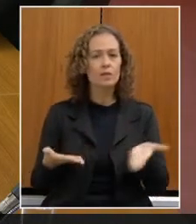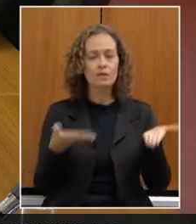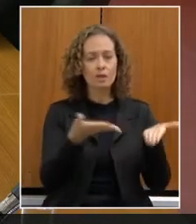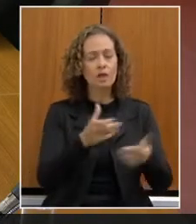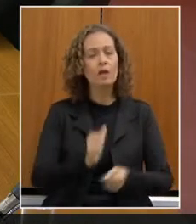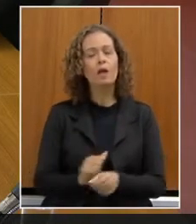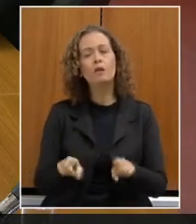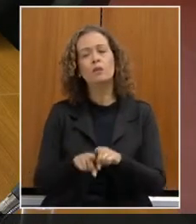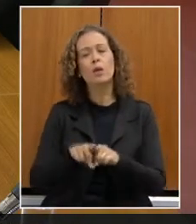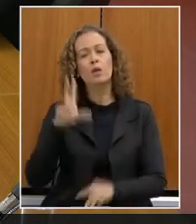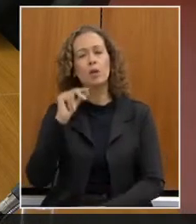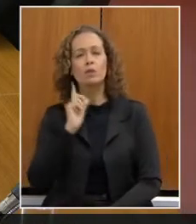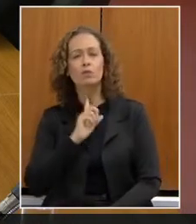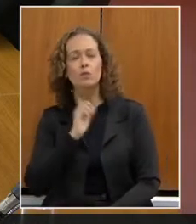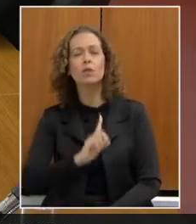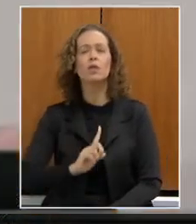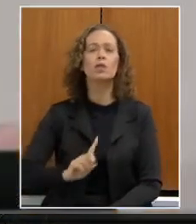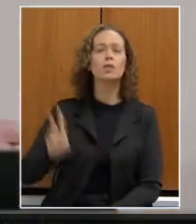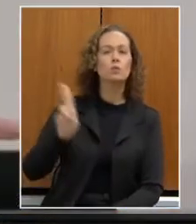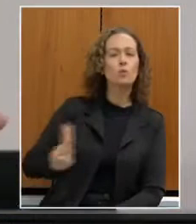em Patos de Minas e Uberlândia.